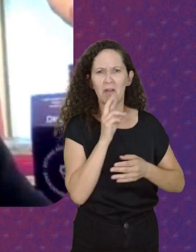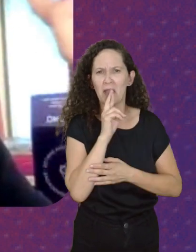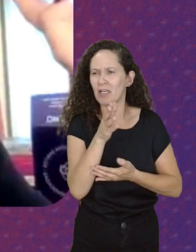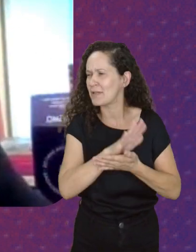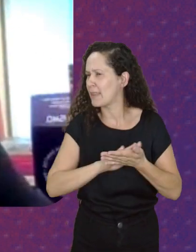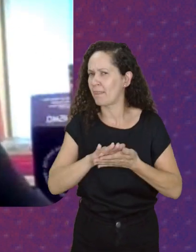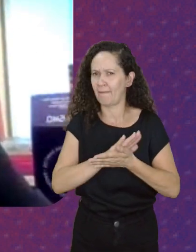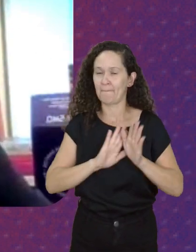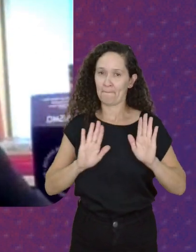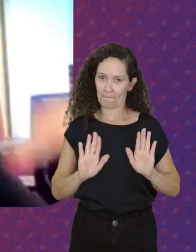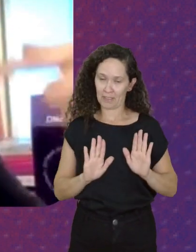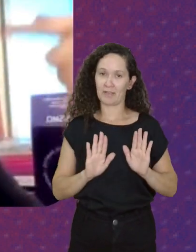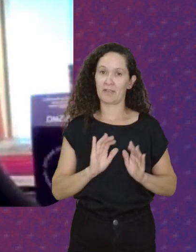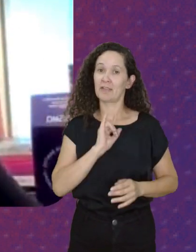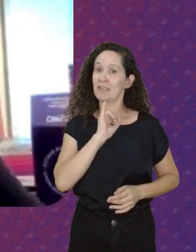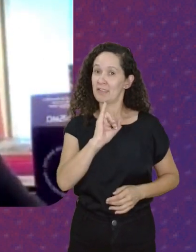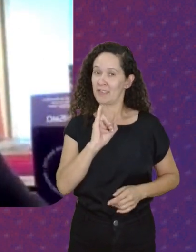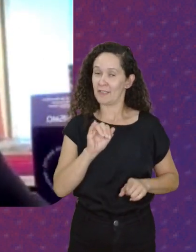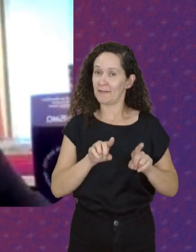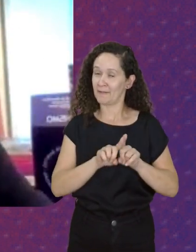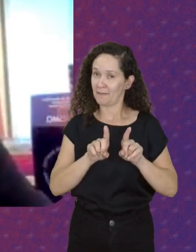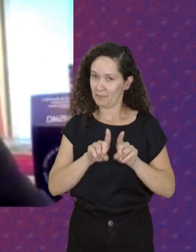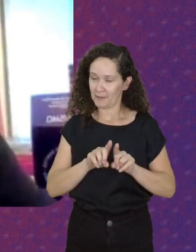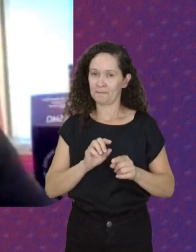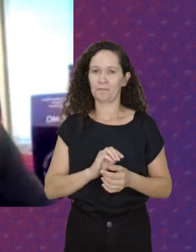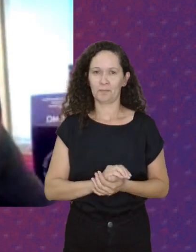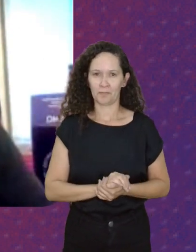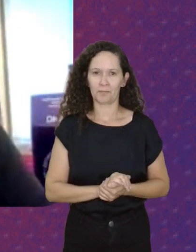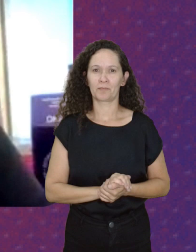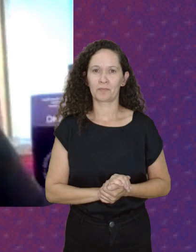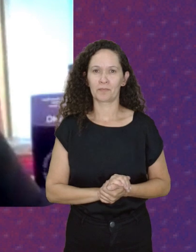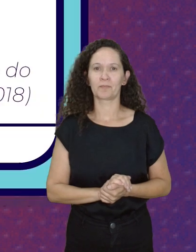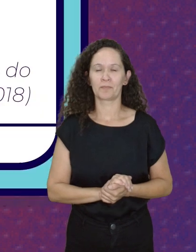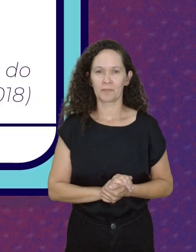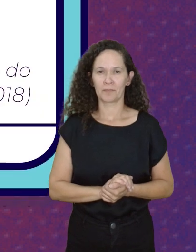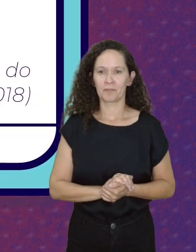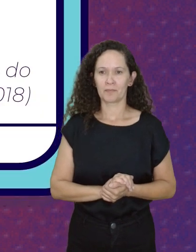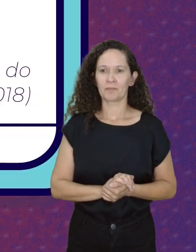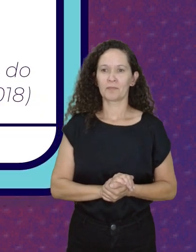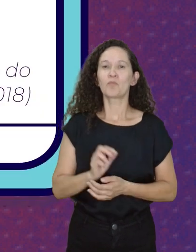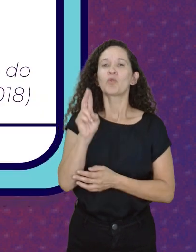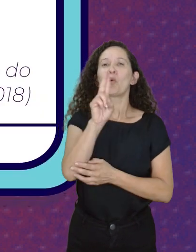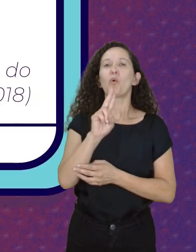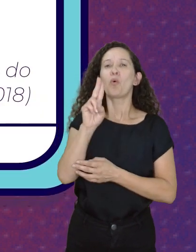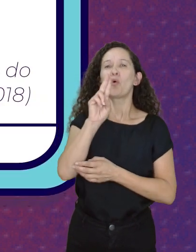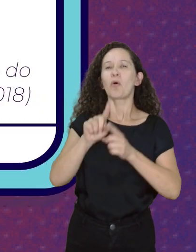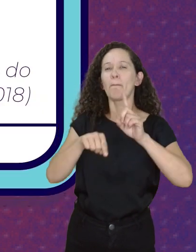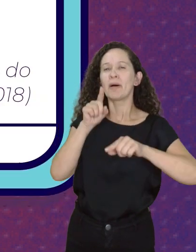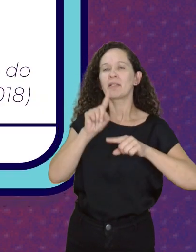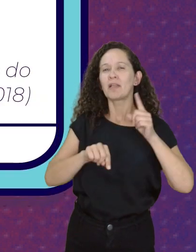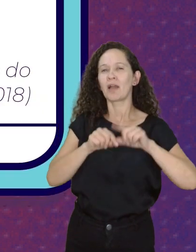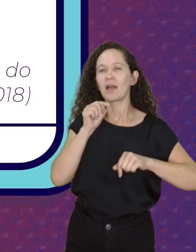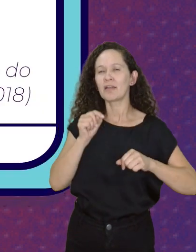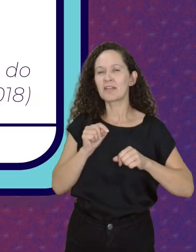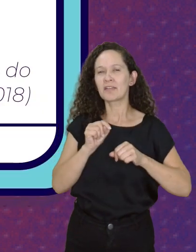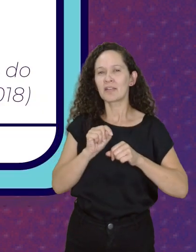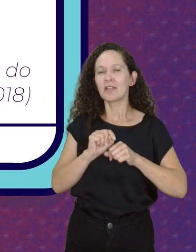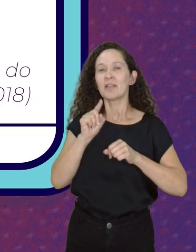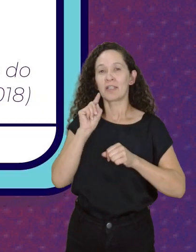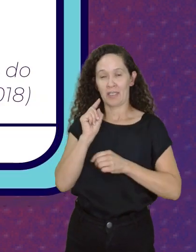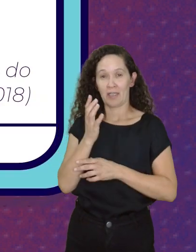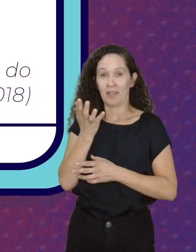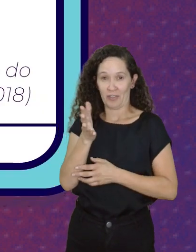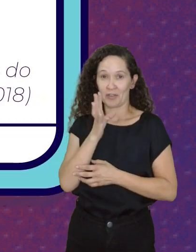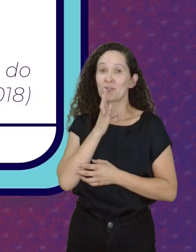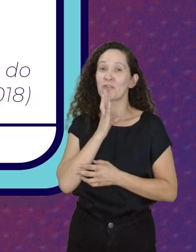isso. Agora, por outro lado, né, aí tem um terceiro critério aqui. O uso de elementos classicamente